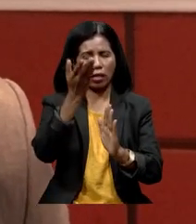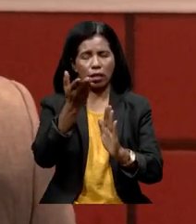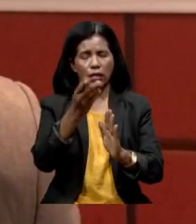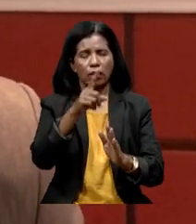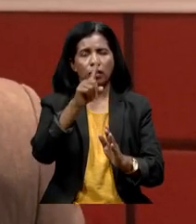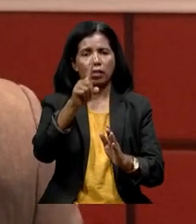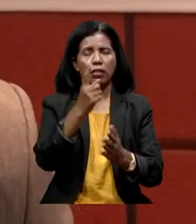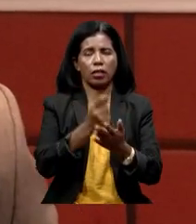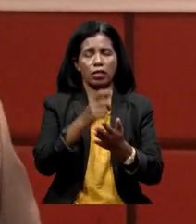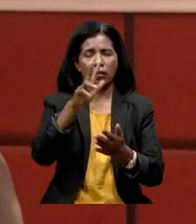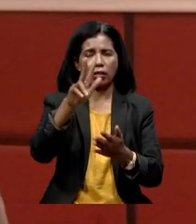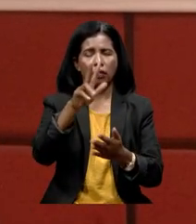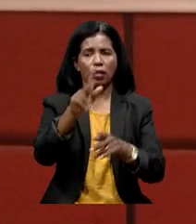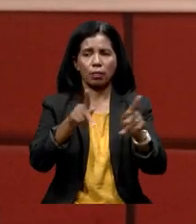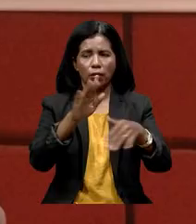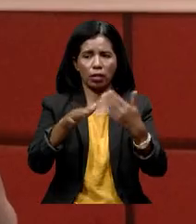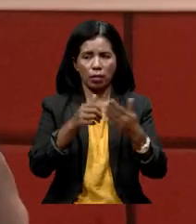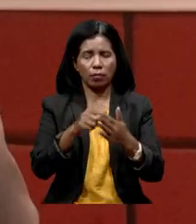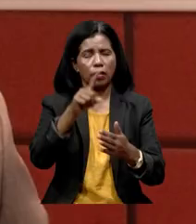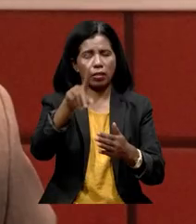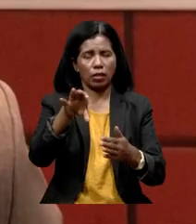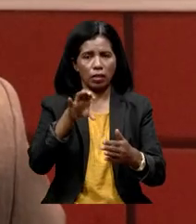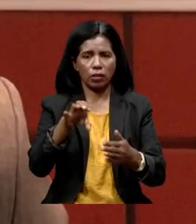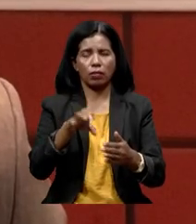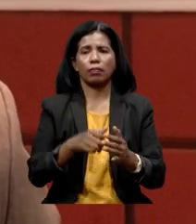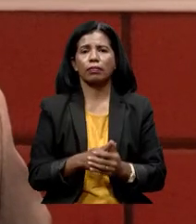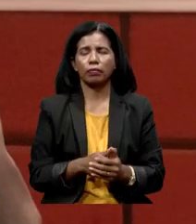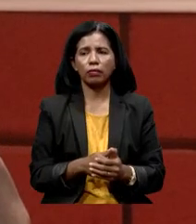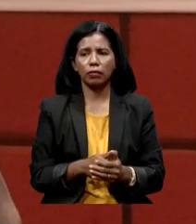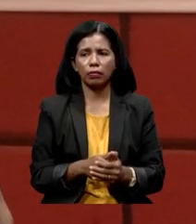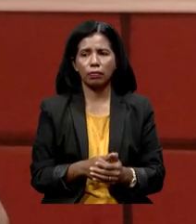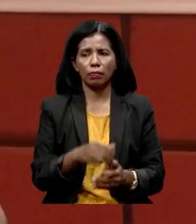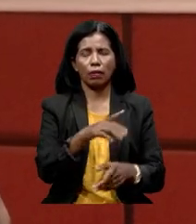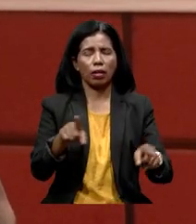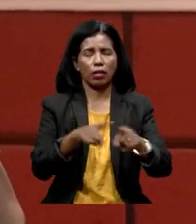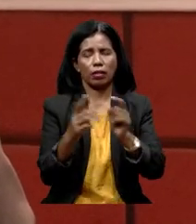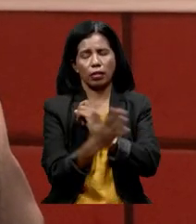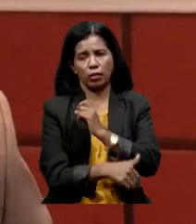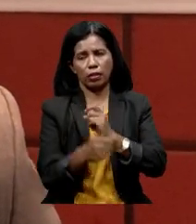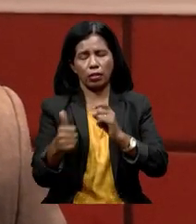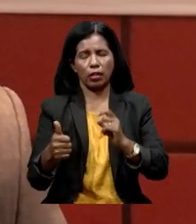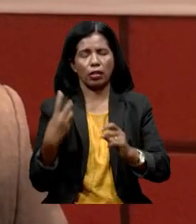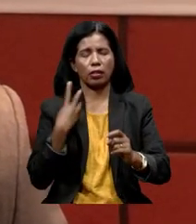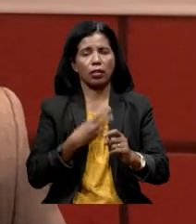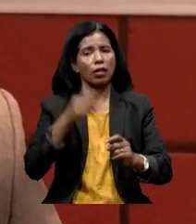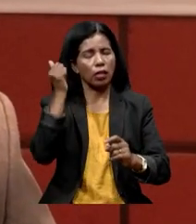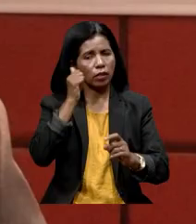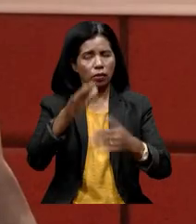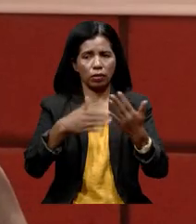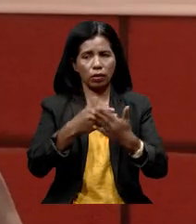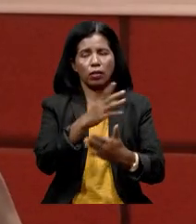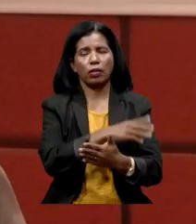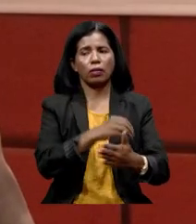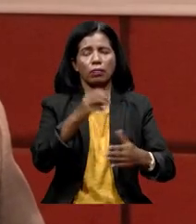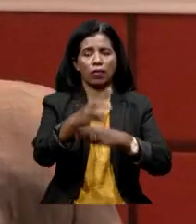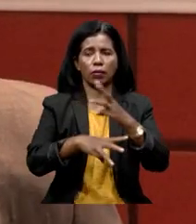1370 e tal cada população rio atu sida. Ida ne bote teves compara ba nasasun seluk e região sudeste asiático, nomos ia